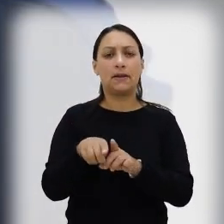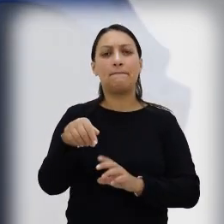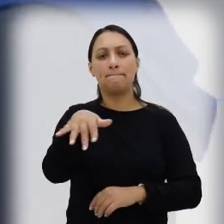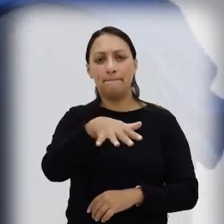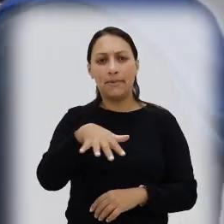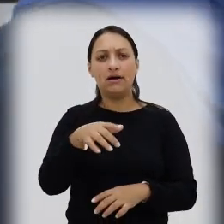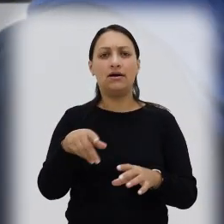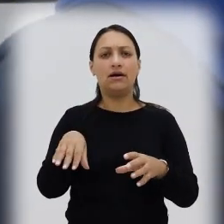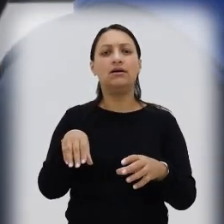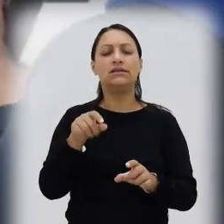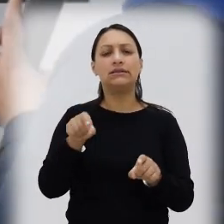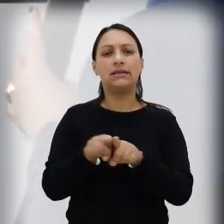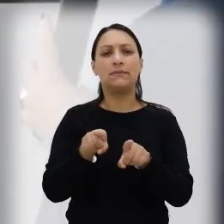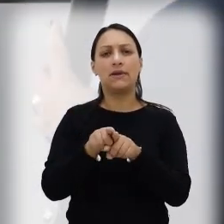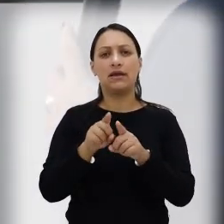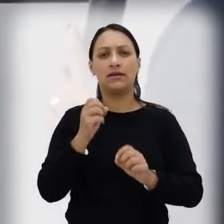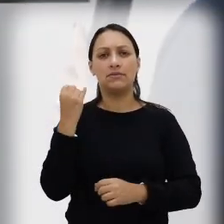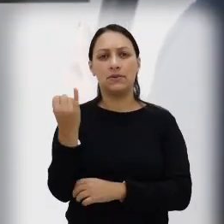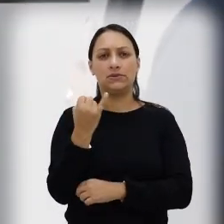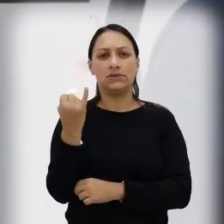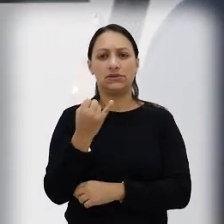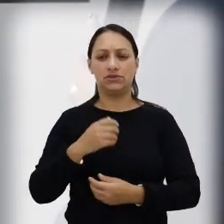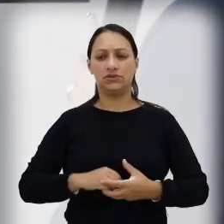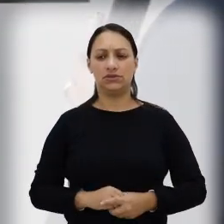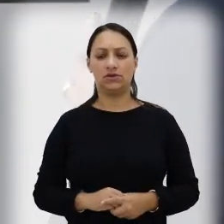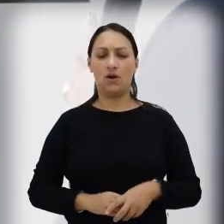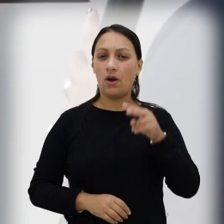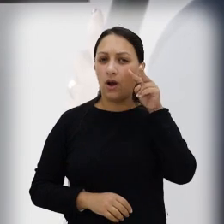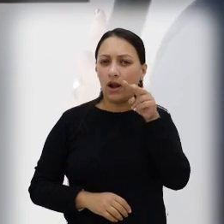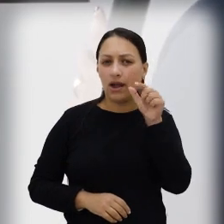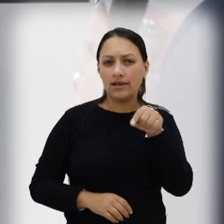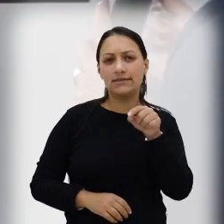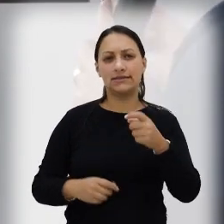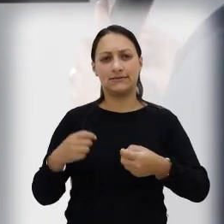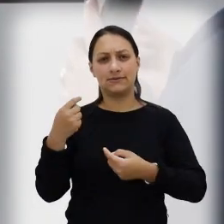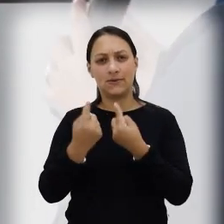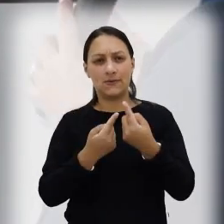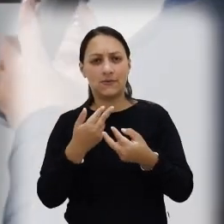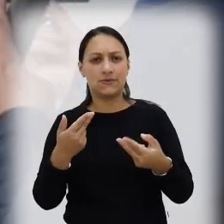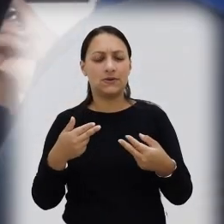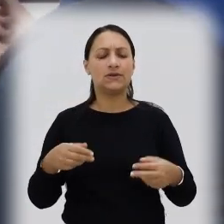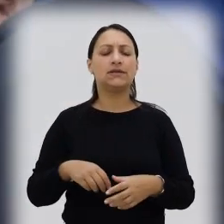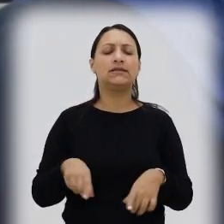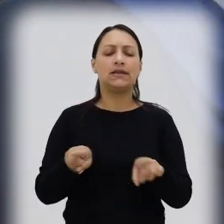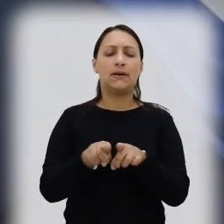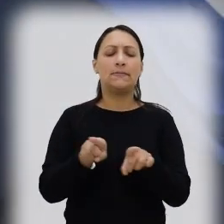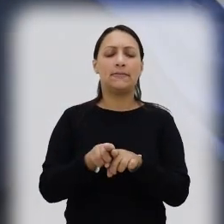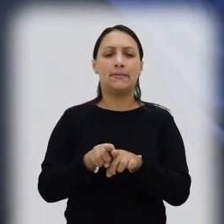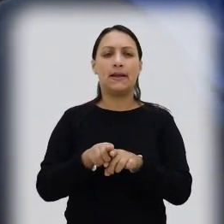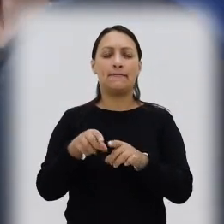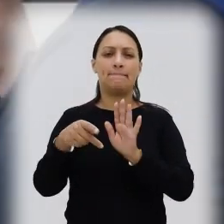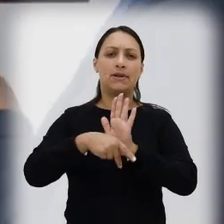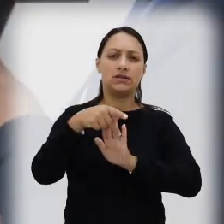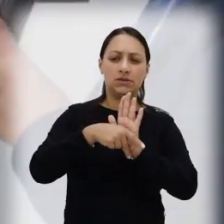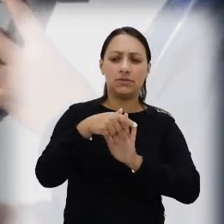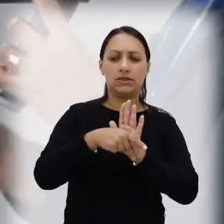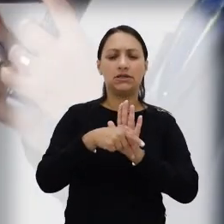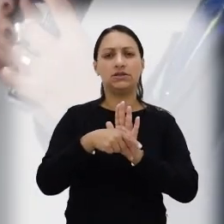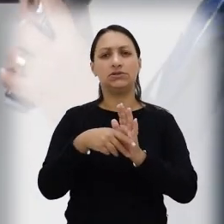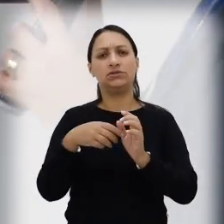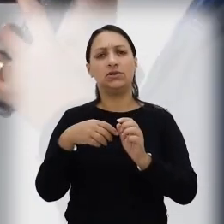parte também, é importante, a gente entende que é importante olhar para esses aspectos. E, em relação ao planejamento, plano de crescimento,